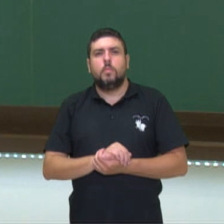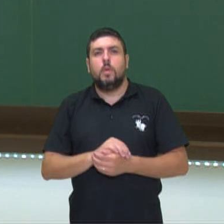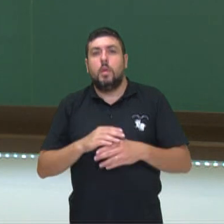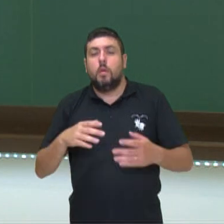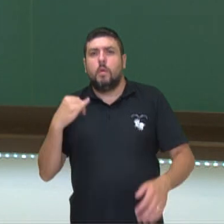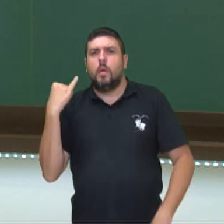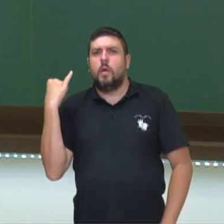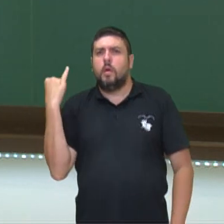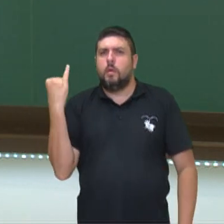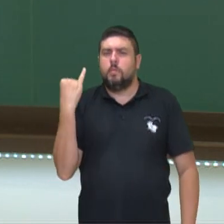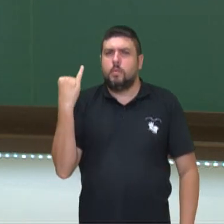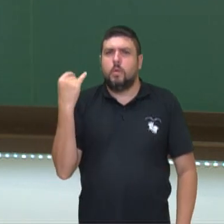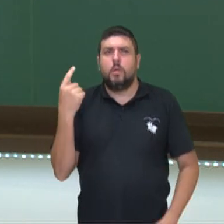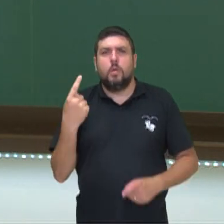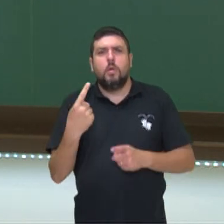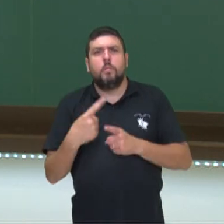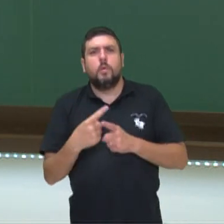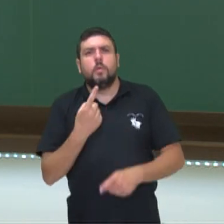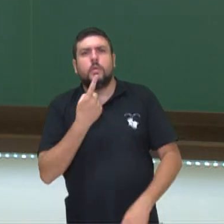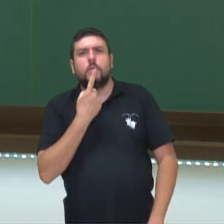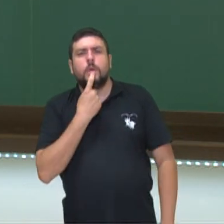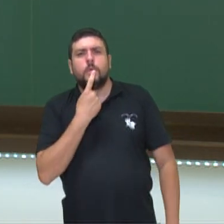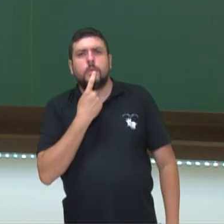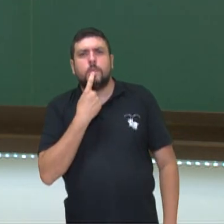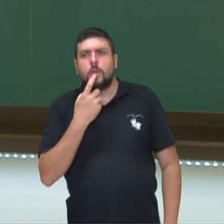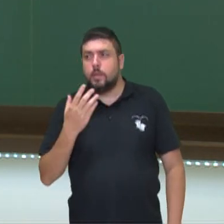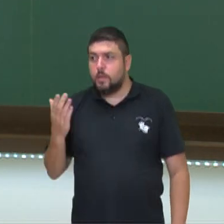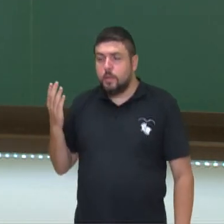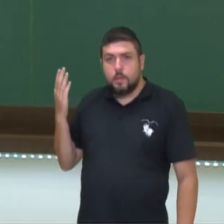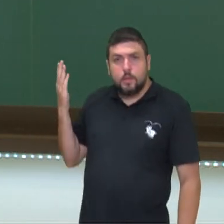Importante. Por que está em vermelho ali, professora? Porque,